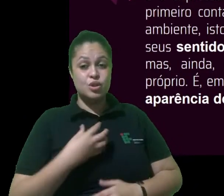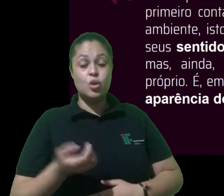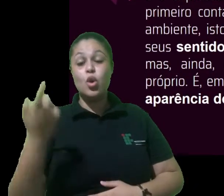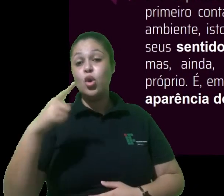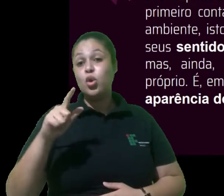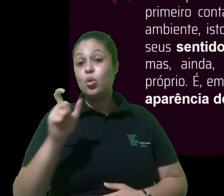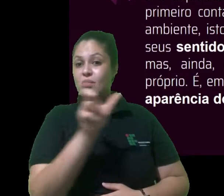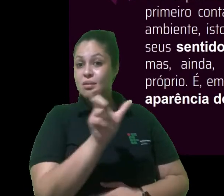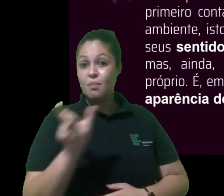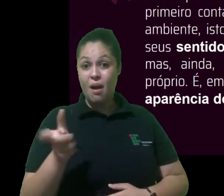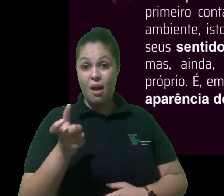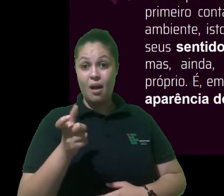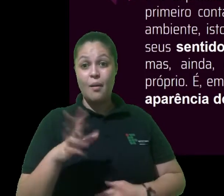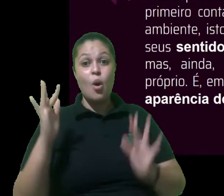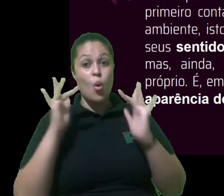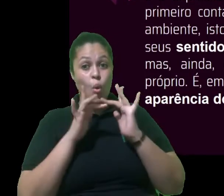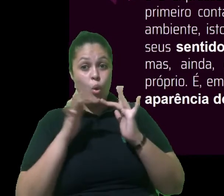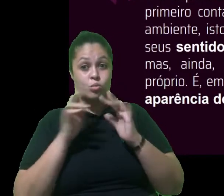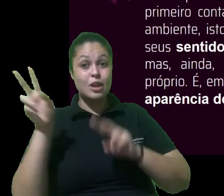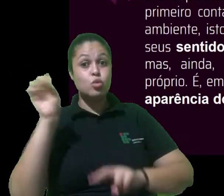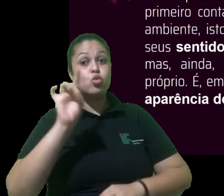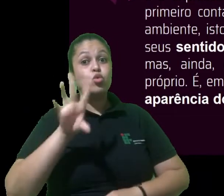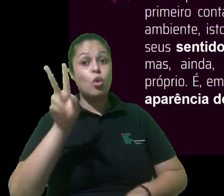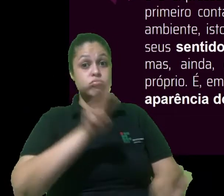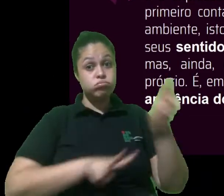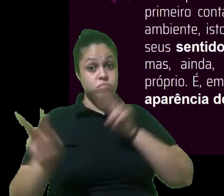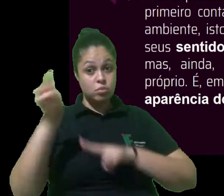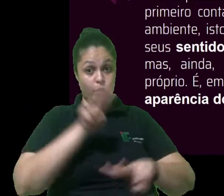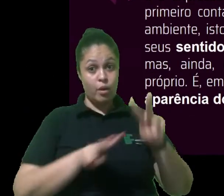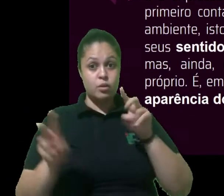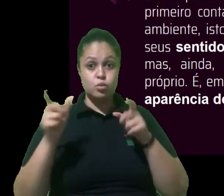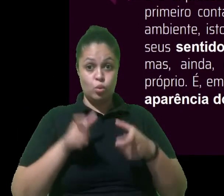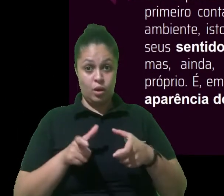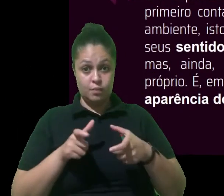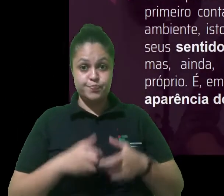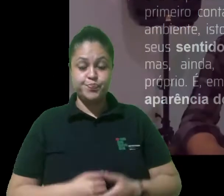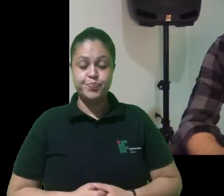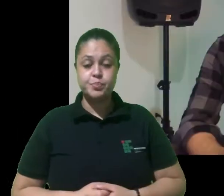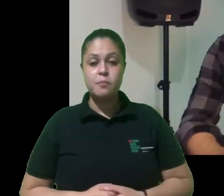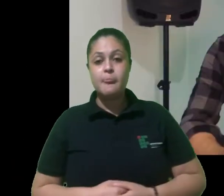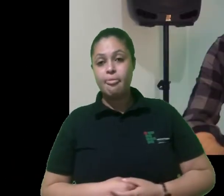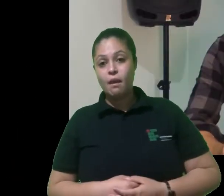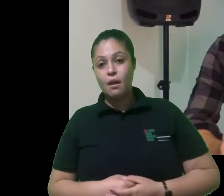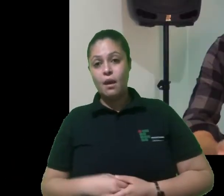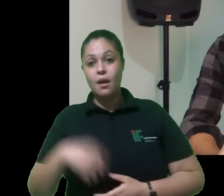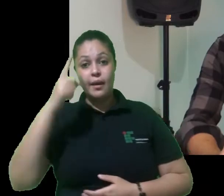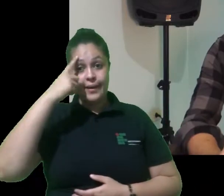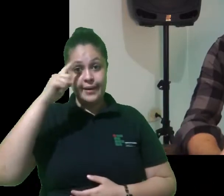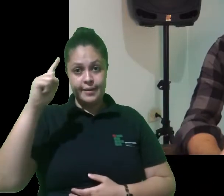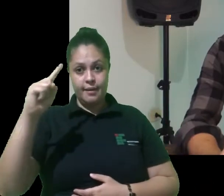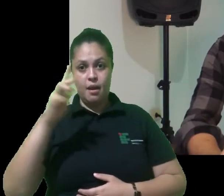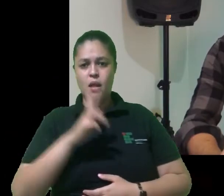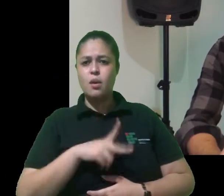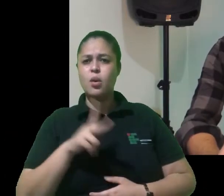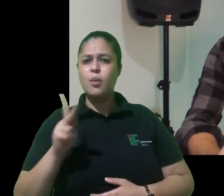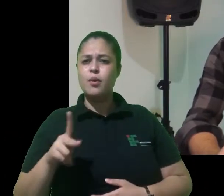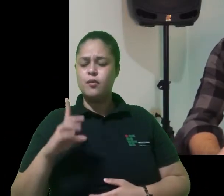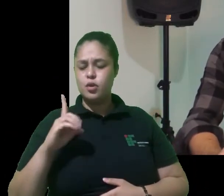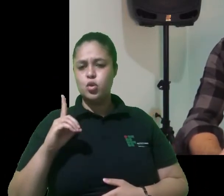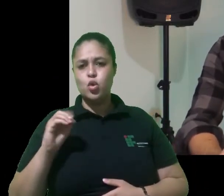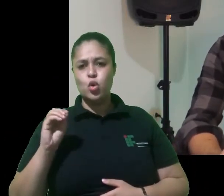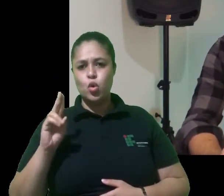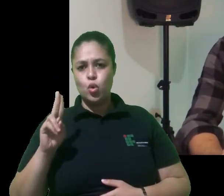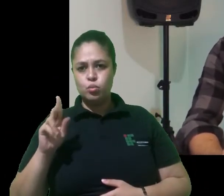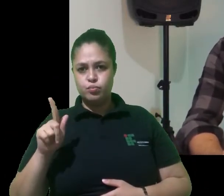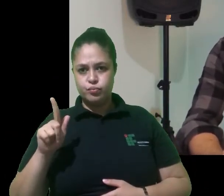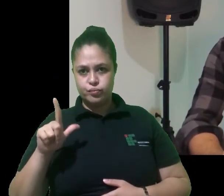próprio. É, em outras palavras, o contato com a aparência dos lugares. A ideia que o